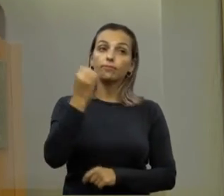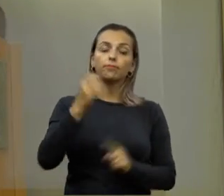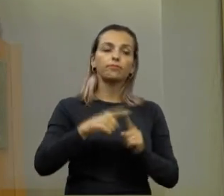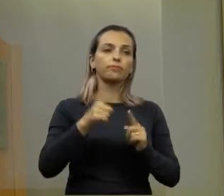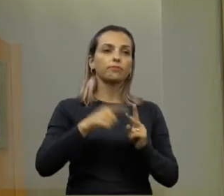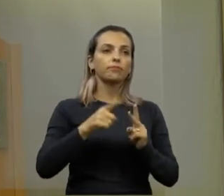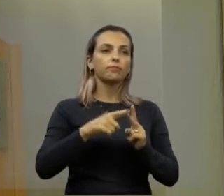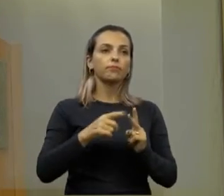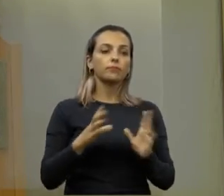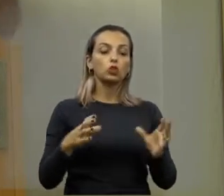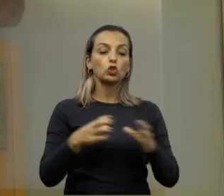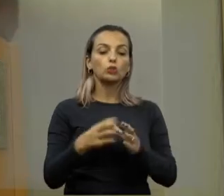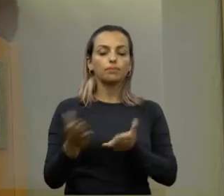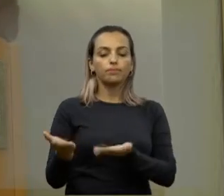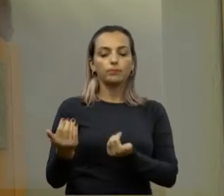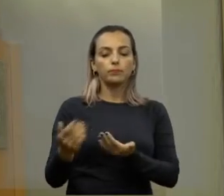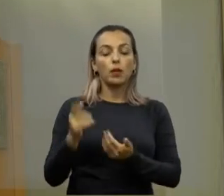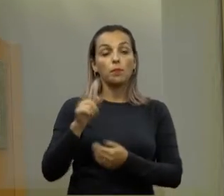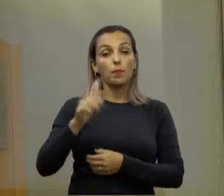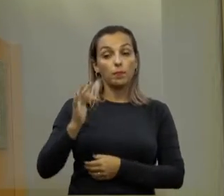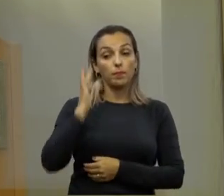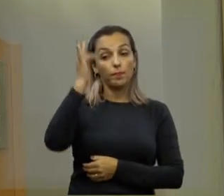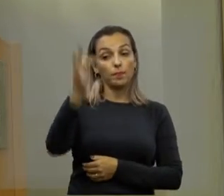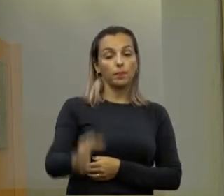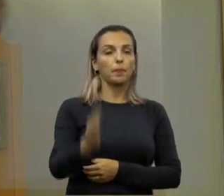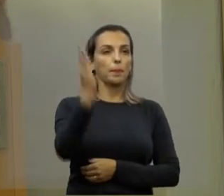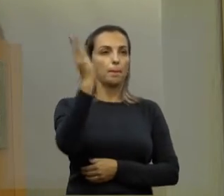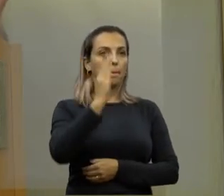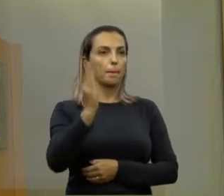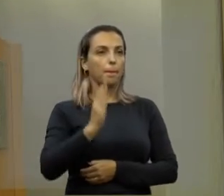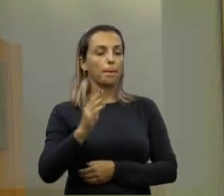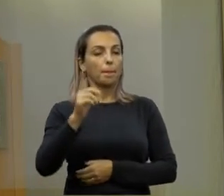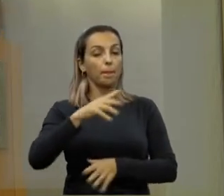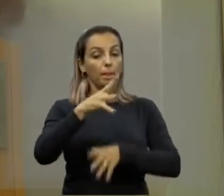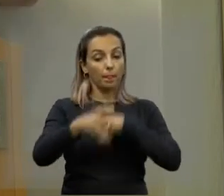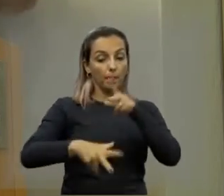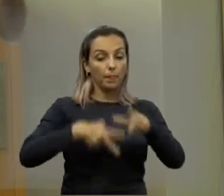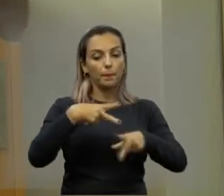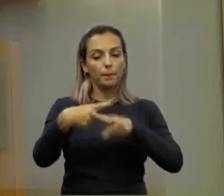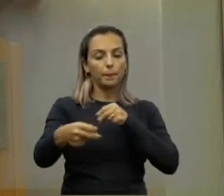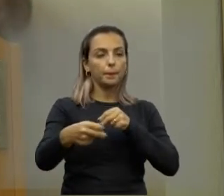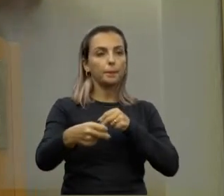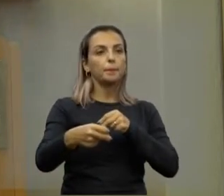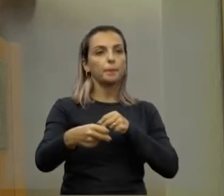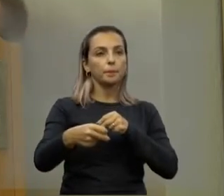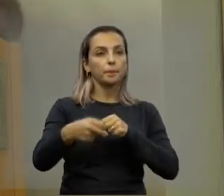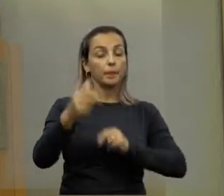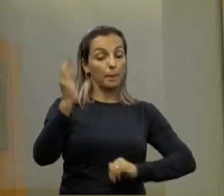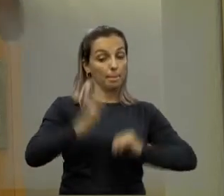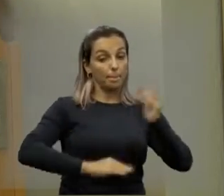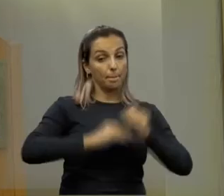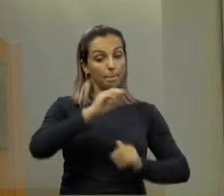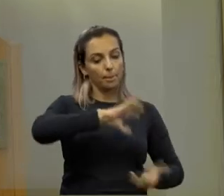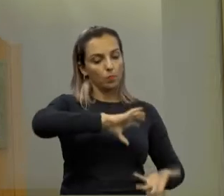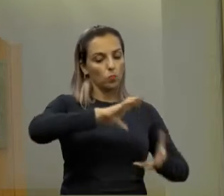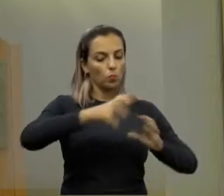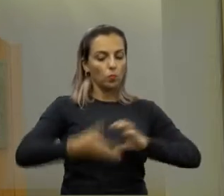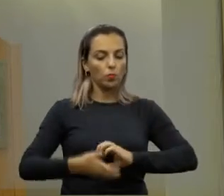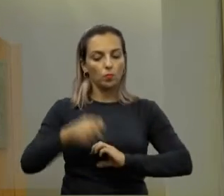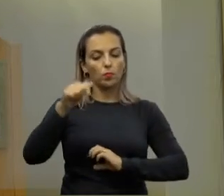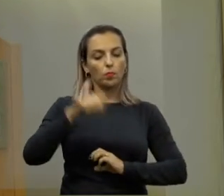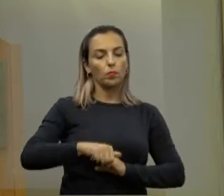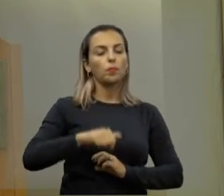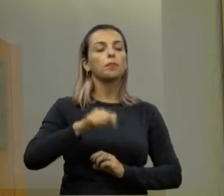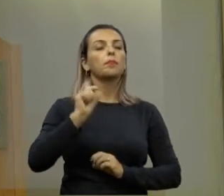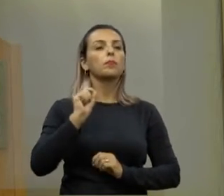por jovens que a gente sempre fala né que é o futuro do Brasil eu entendo a juventude como um presente né como agente da mudança da transformação e que vem